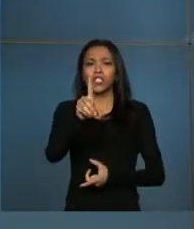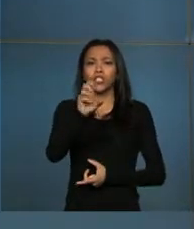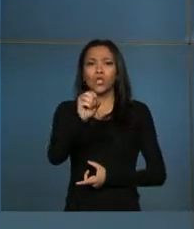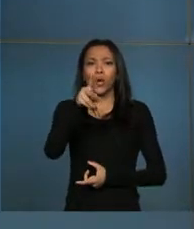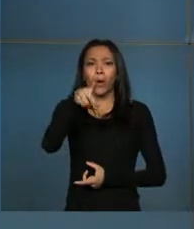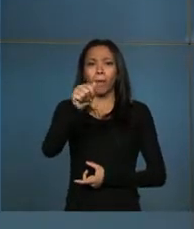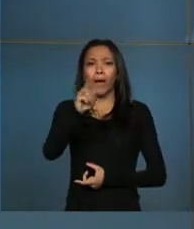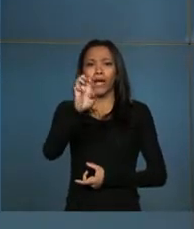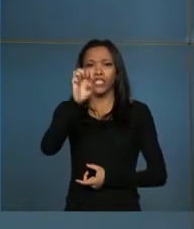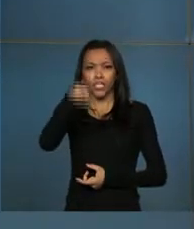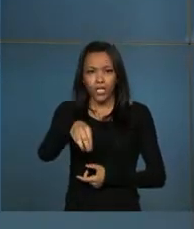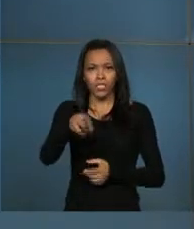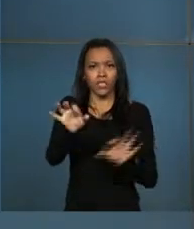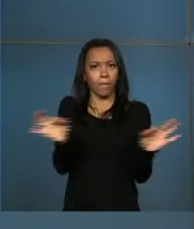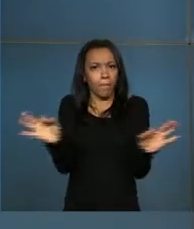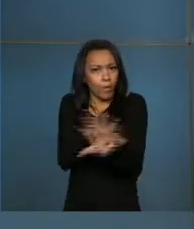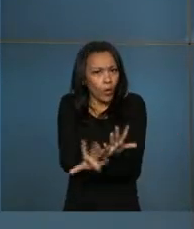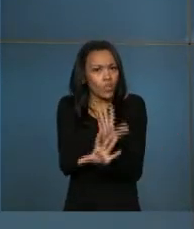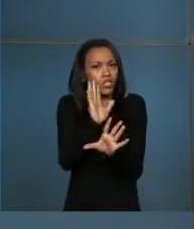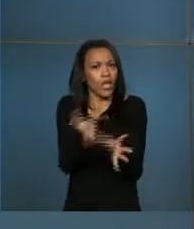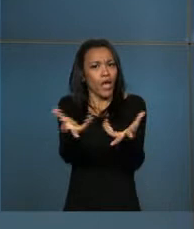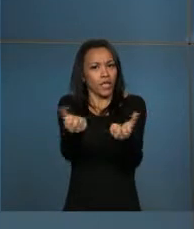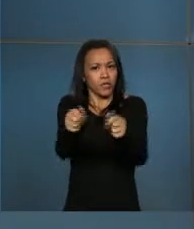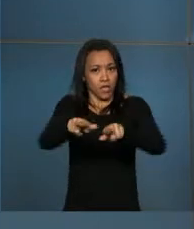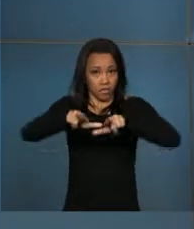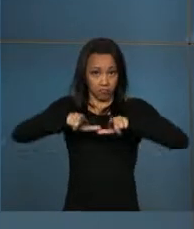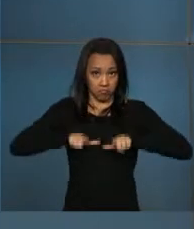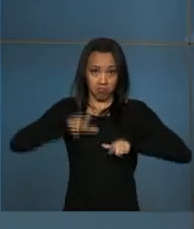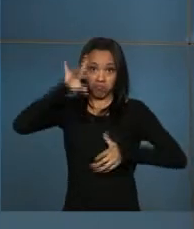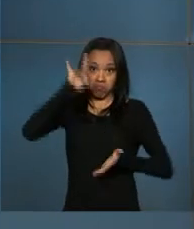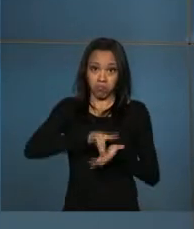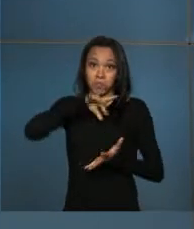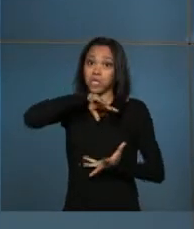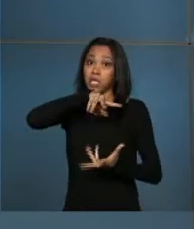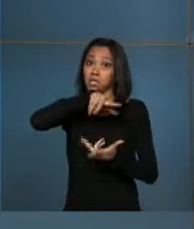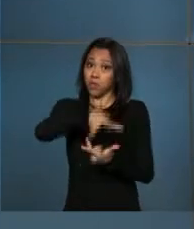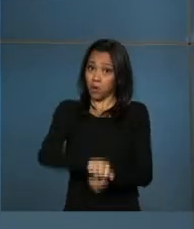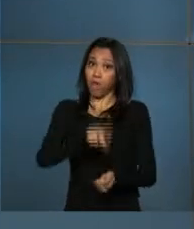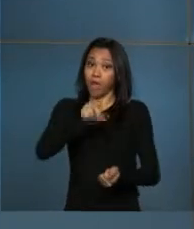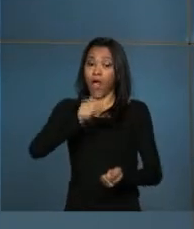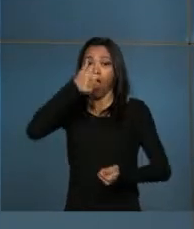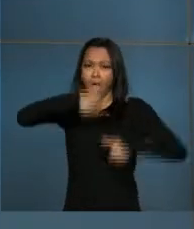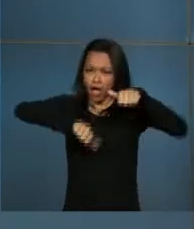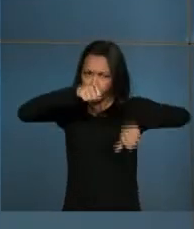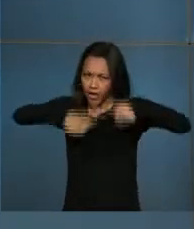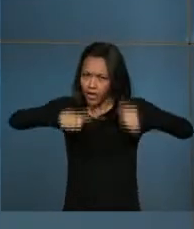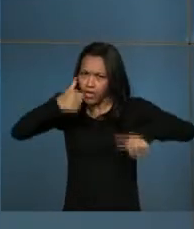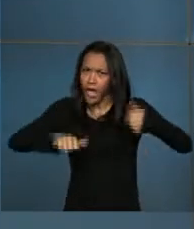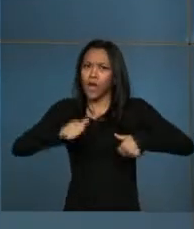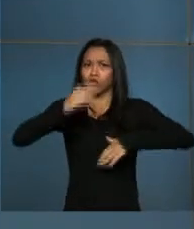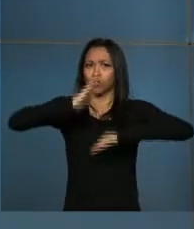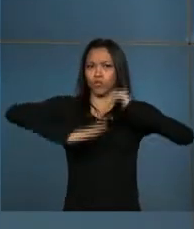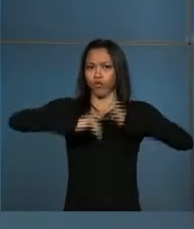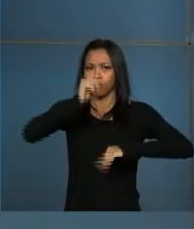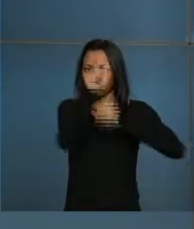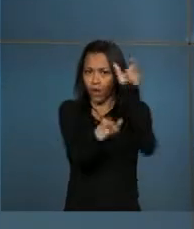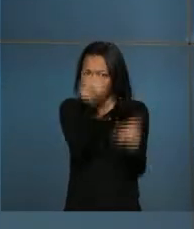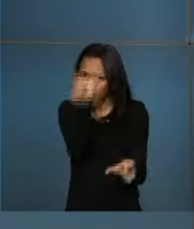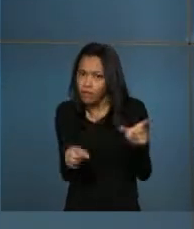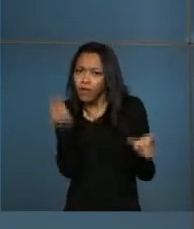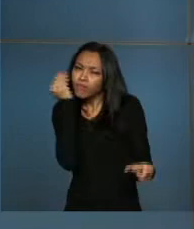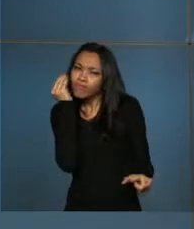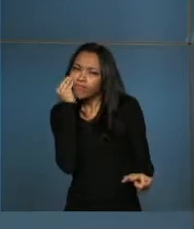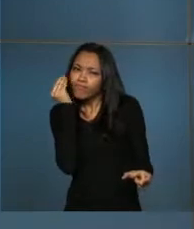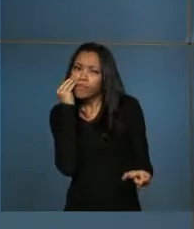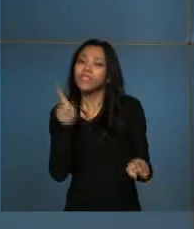estão prontas. A estrutura já recebeu certificação internacional e vai realizar as avaliações nos atletas durante os eventos teste e